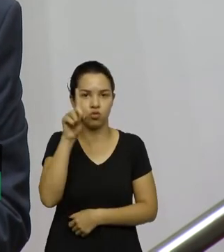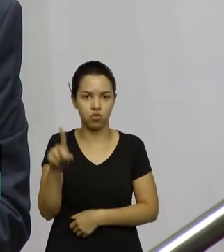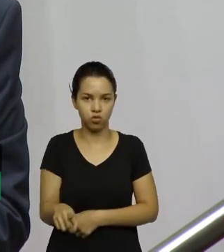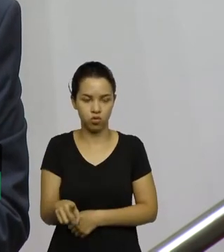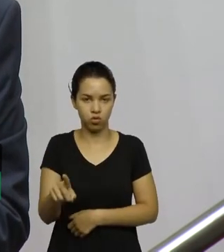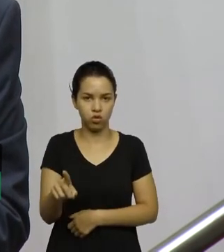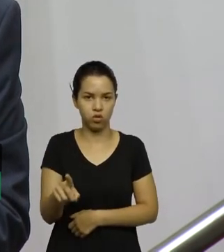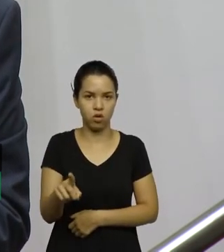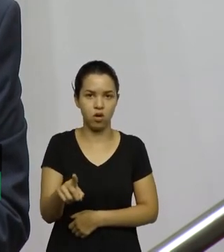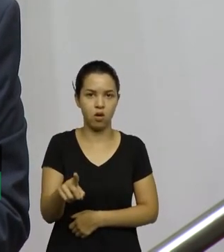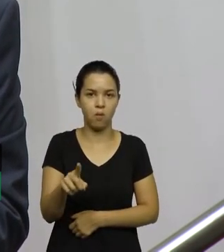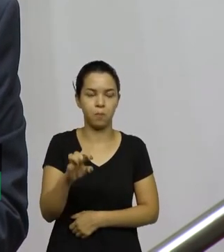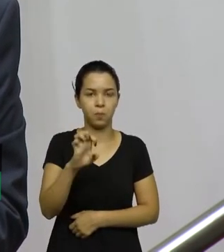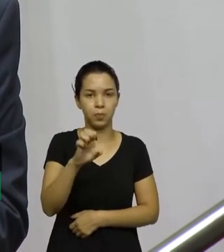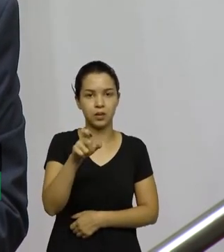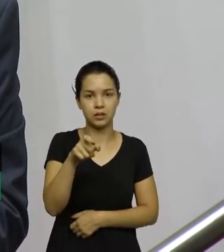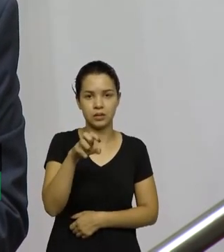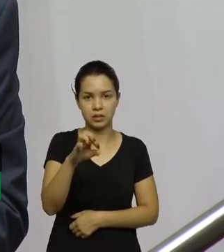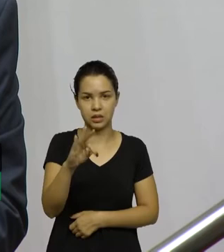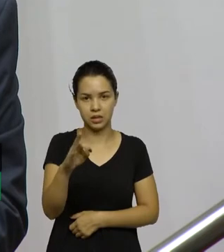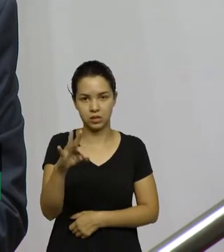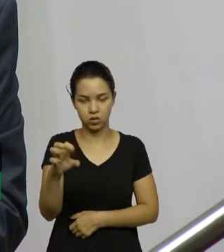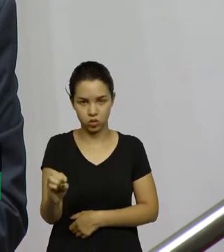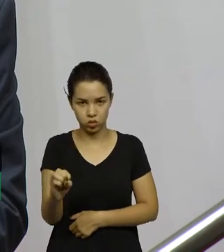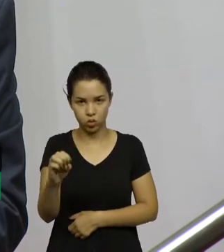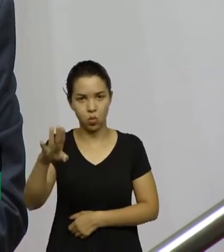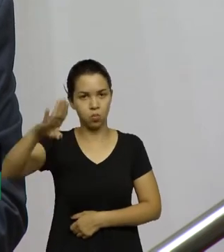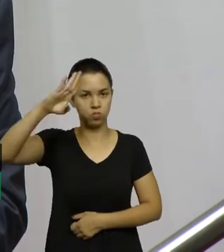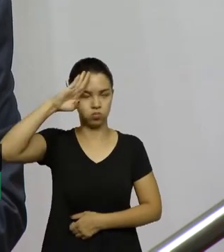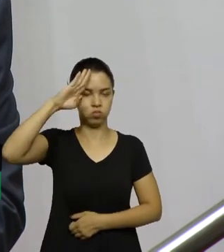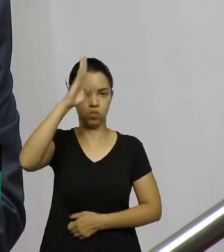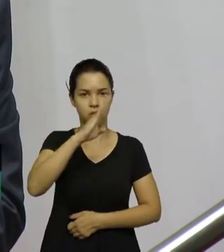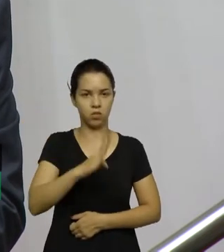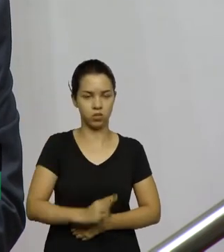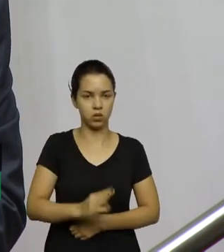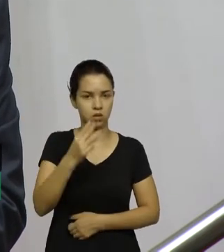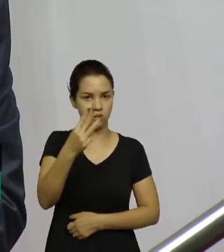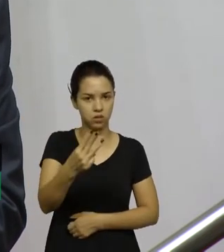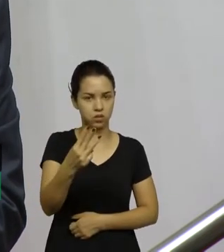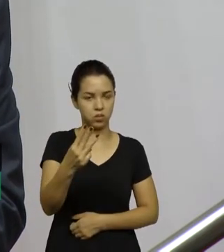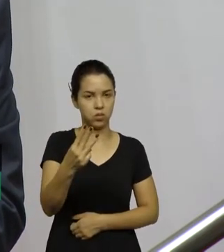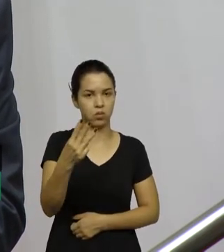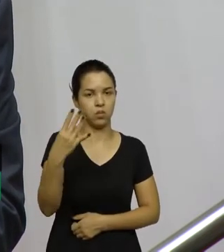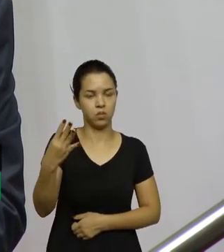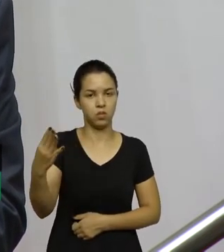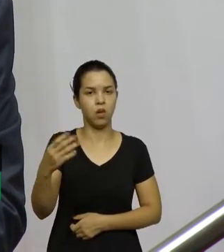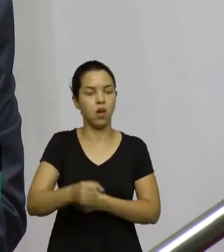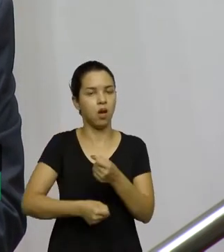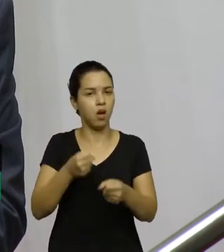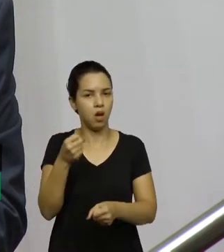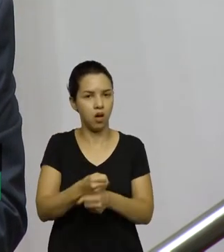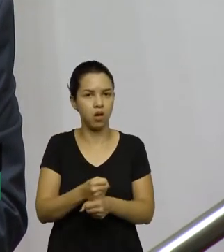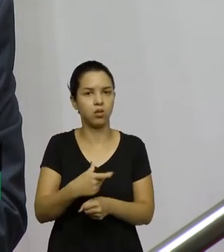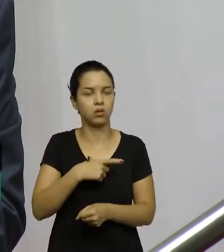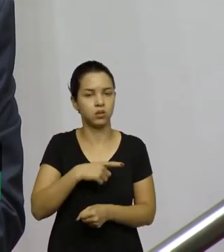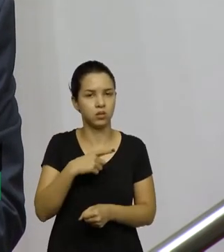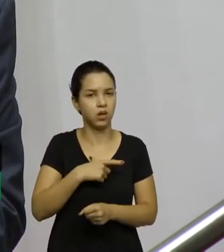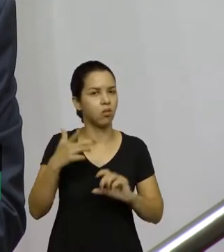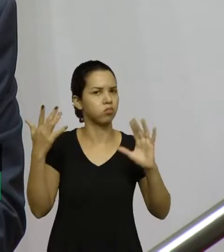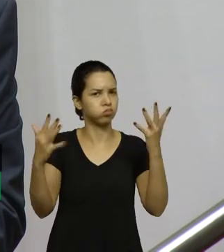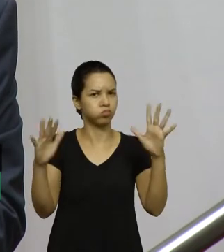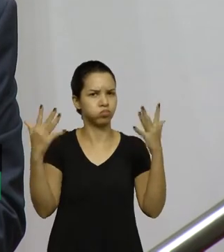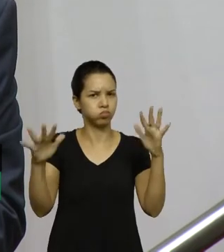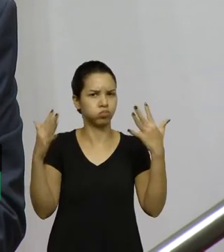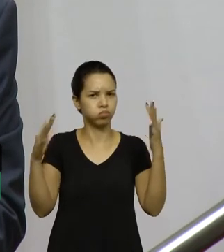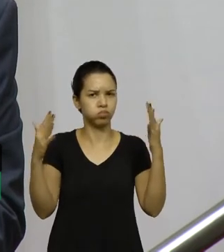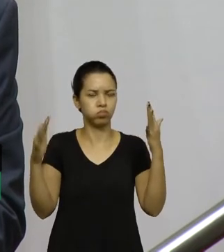completa 374 anos de existência. É um dia cheio de comemorações, Brasil afora. Dia de